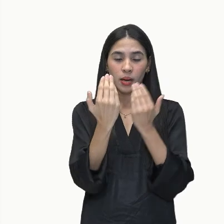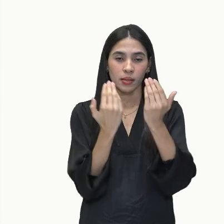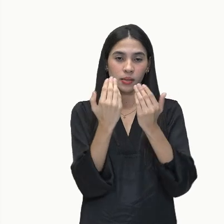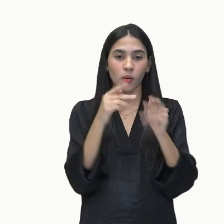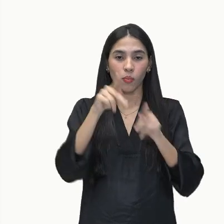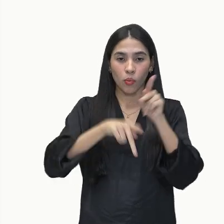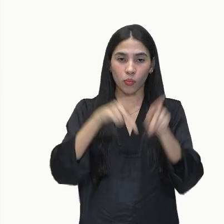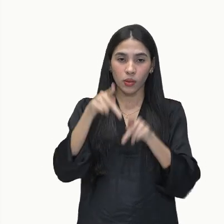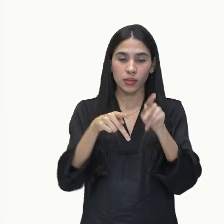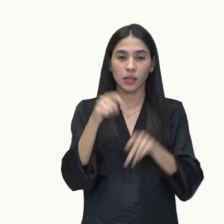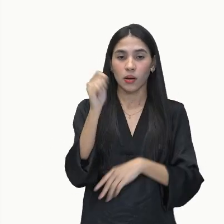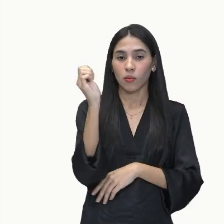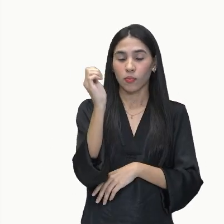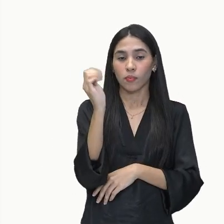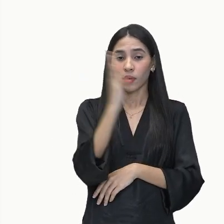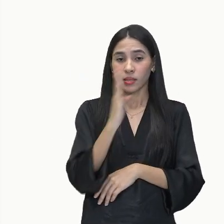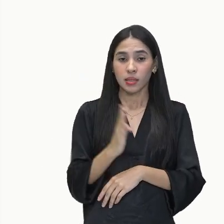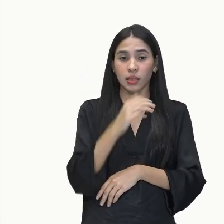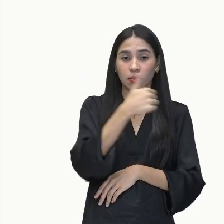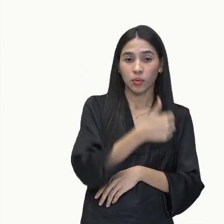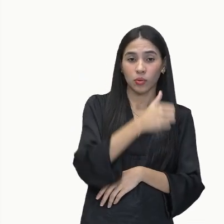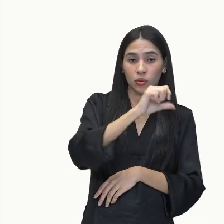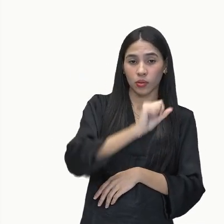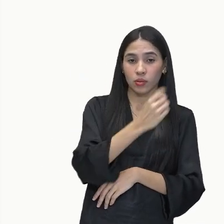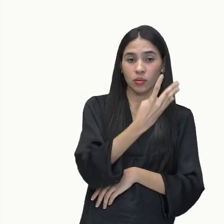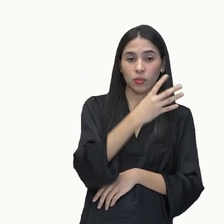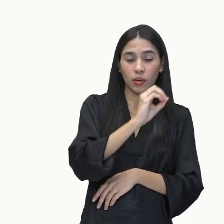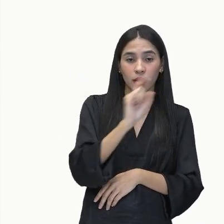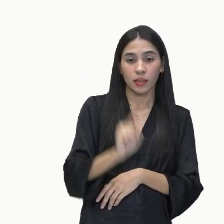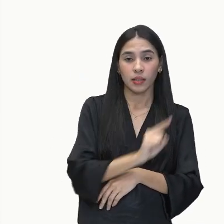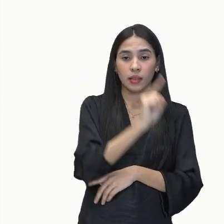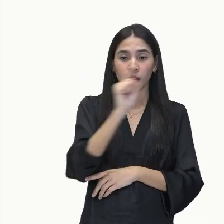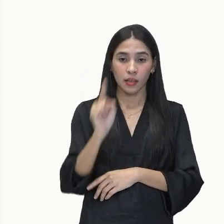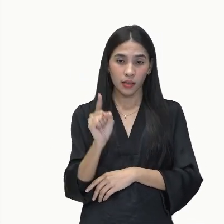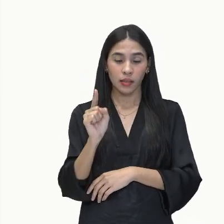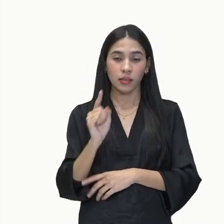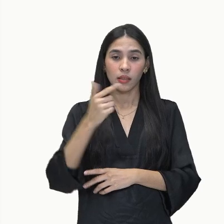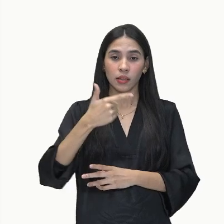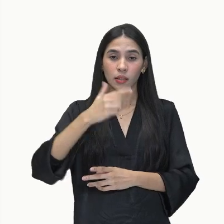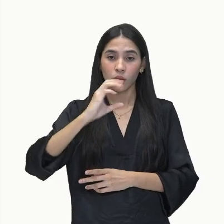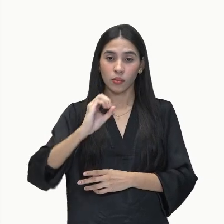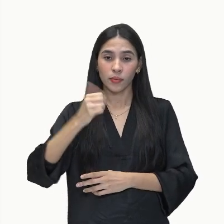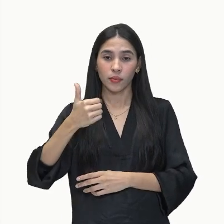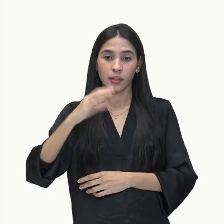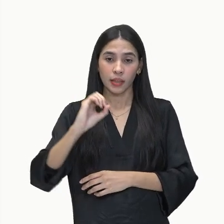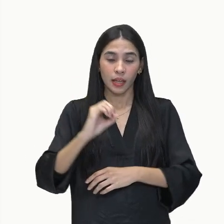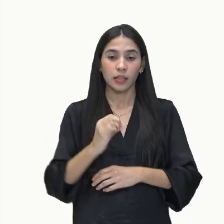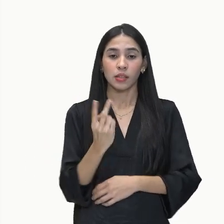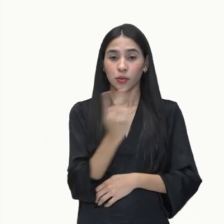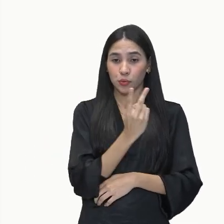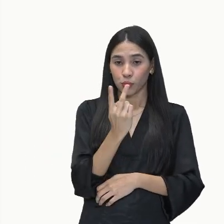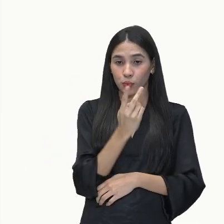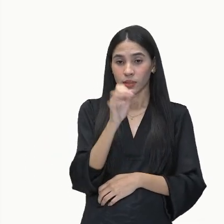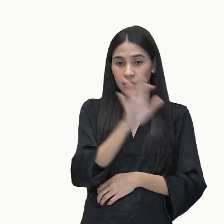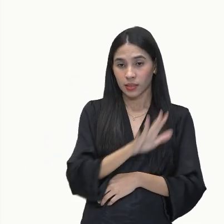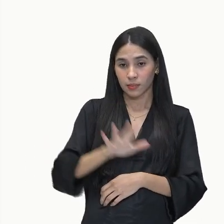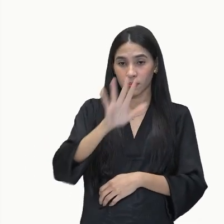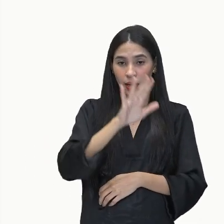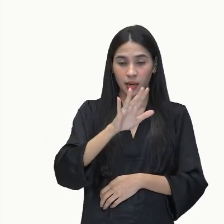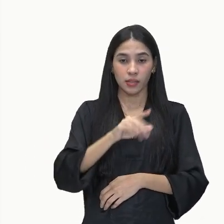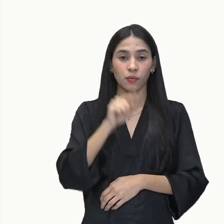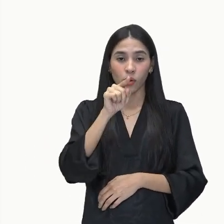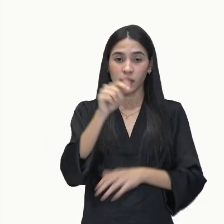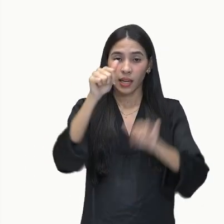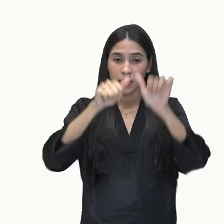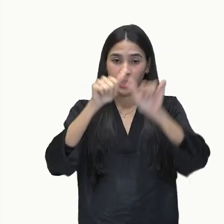entre 1940 e no ano de 2010, né, que são anos de censo demográfico.